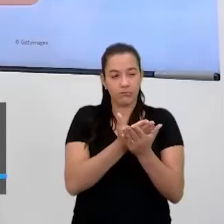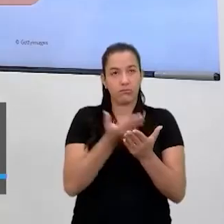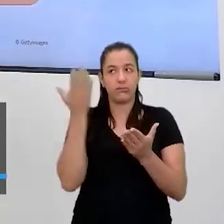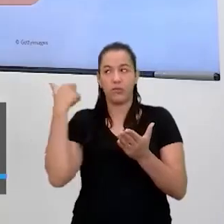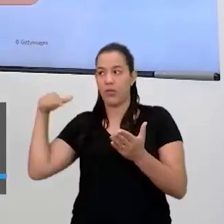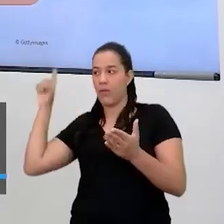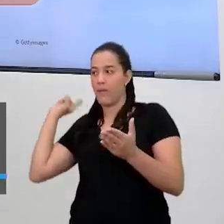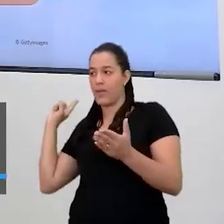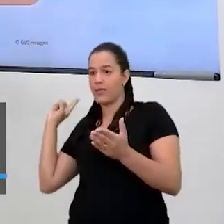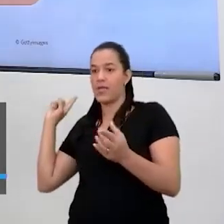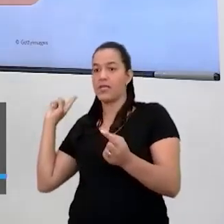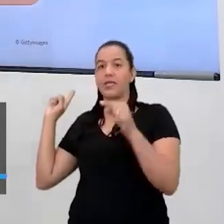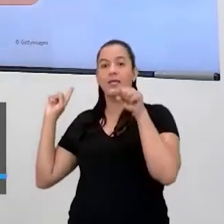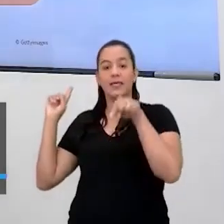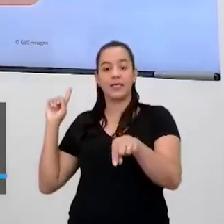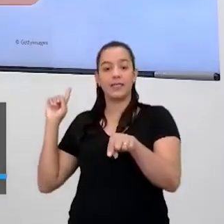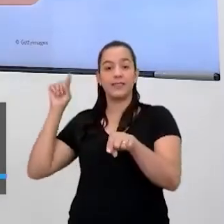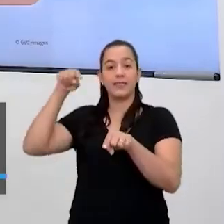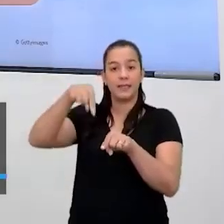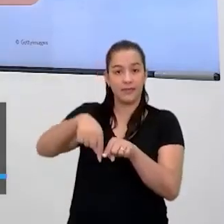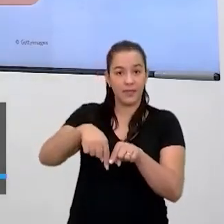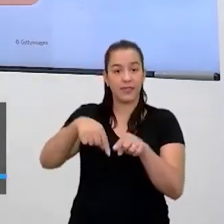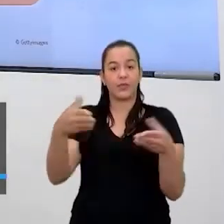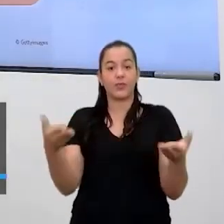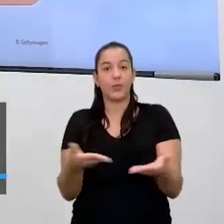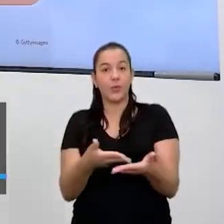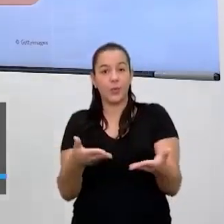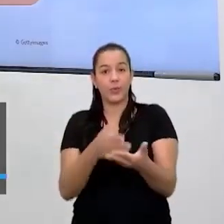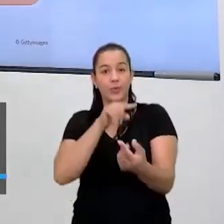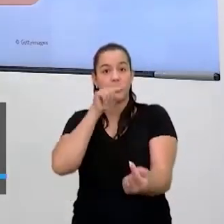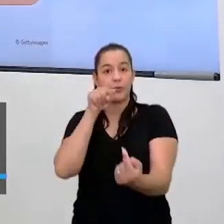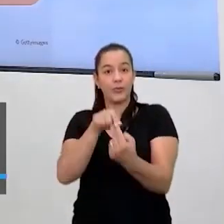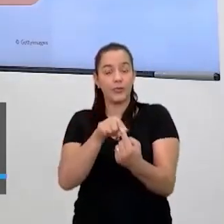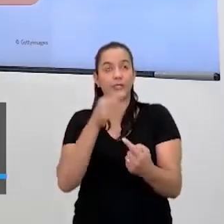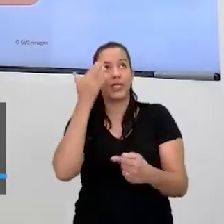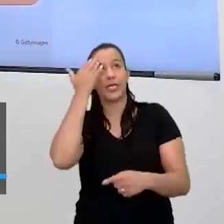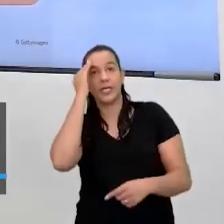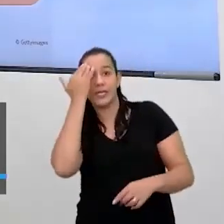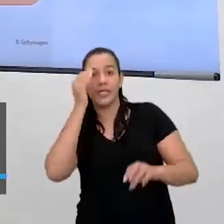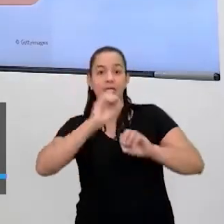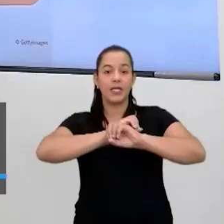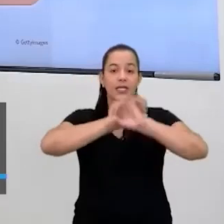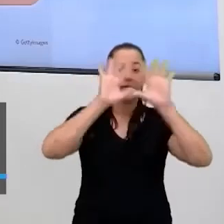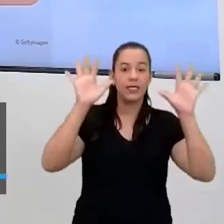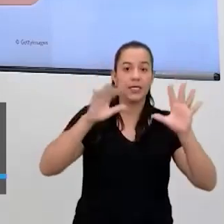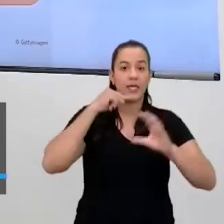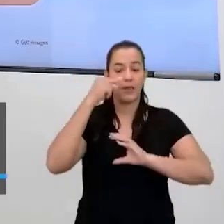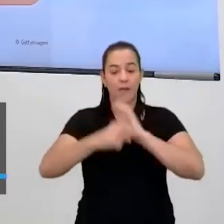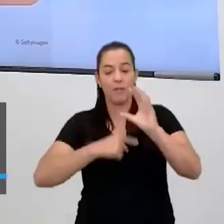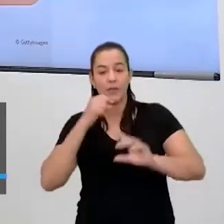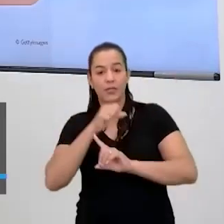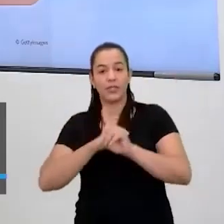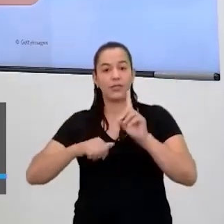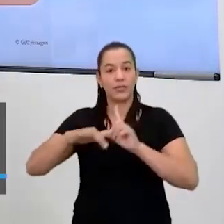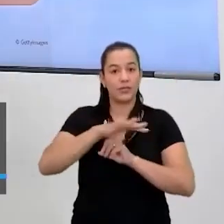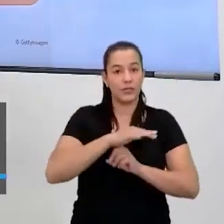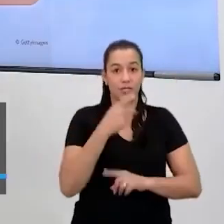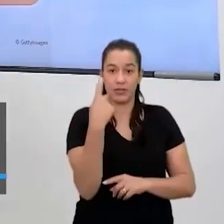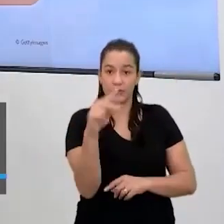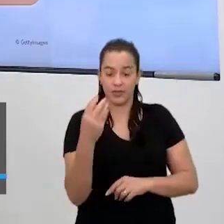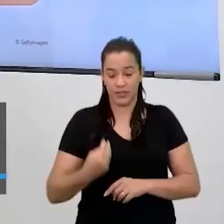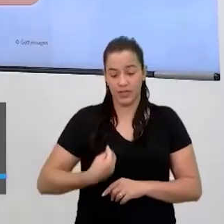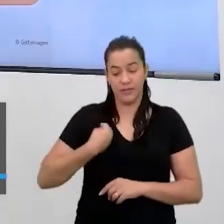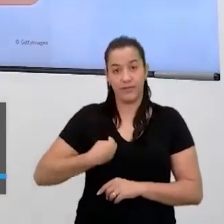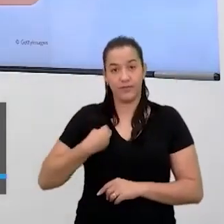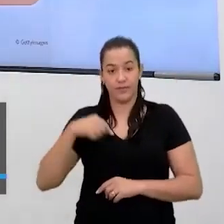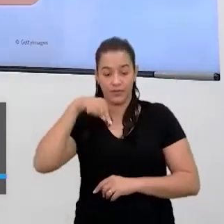passado, mas cuja cujo objetivo é entender o mundo e a sociedade em que você vive no